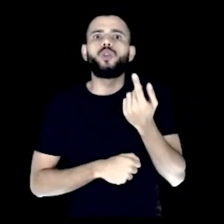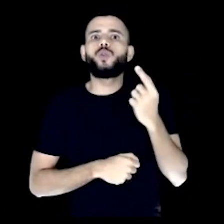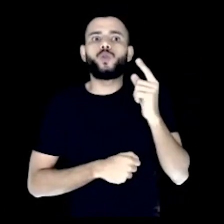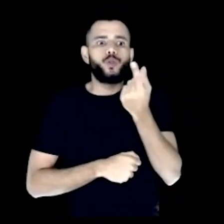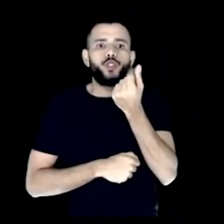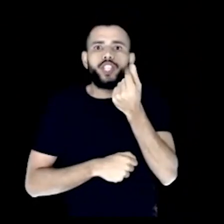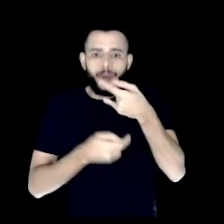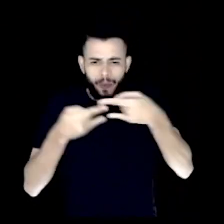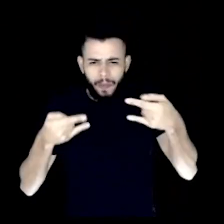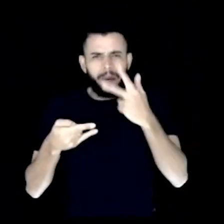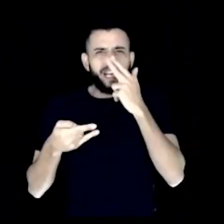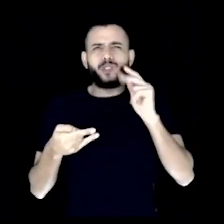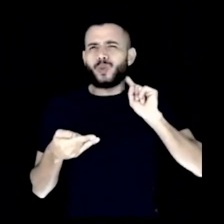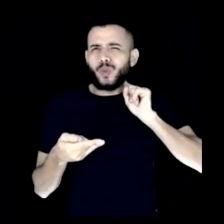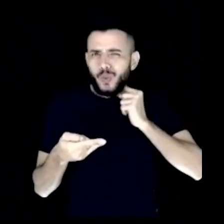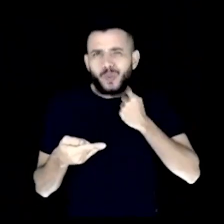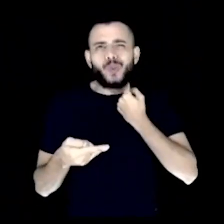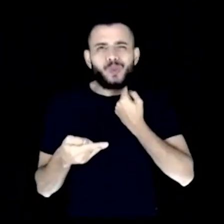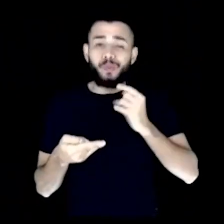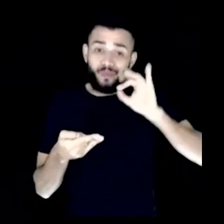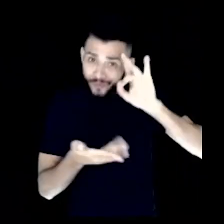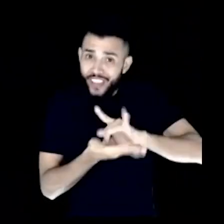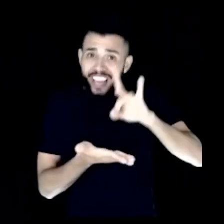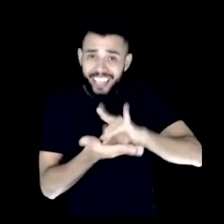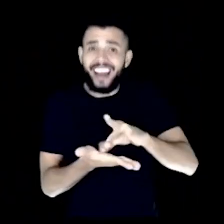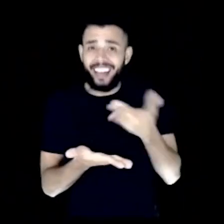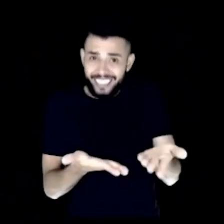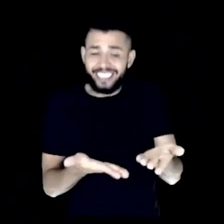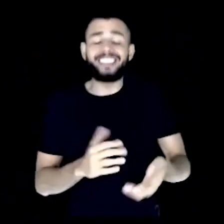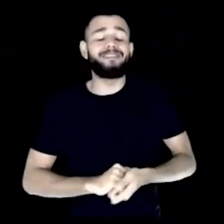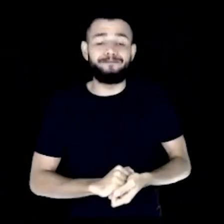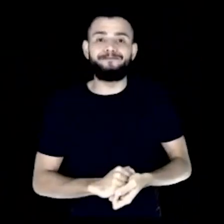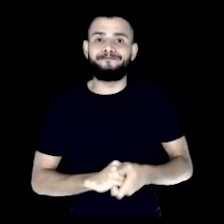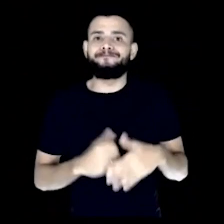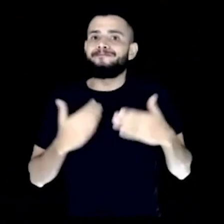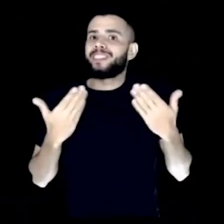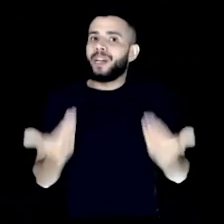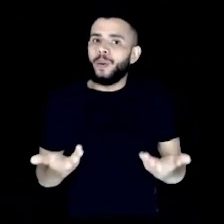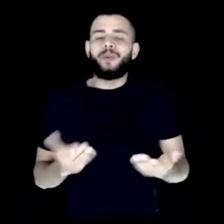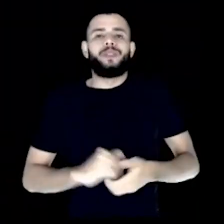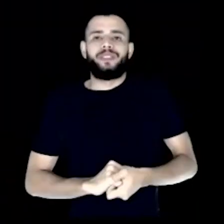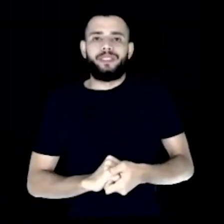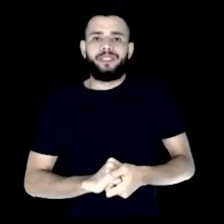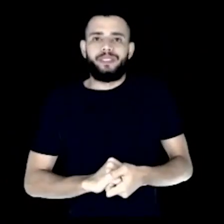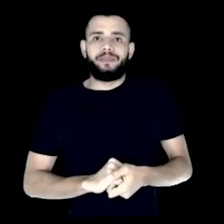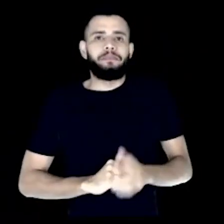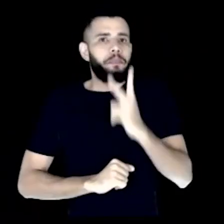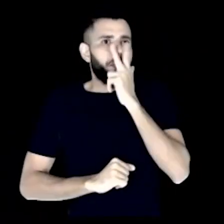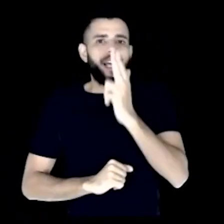o dinheiro saiu até meio sujo, né? Dinheiro sujo literalmente. Então,